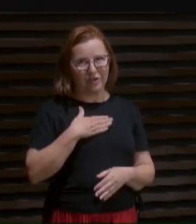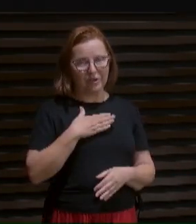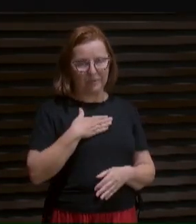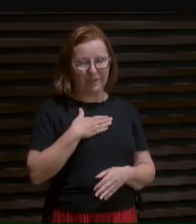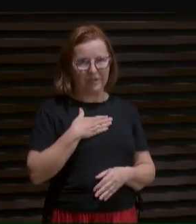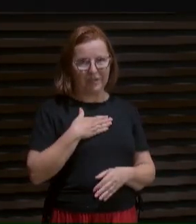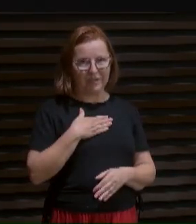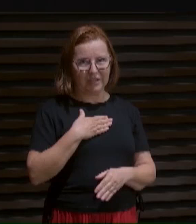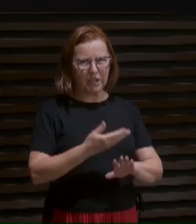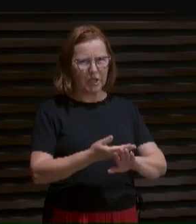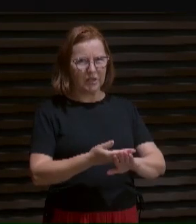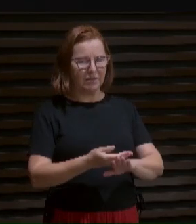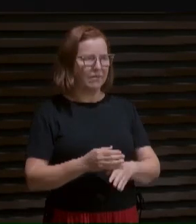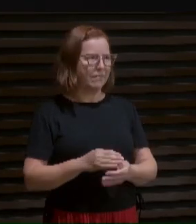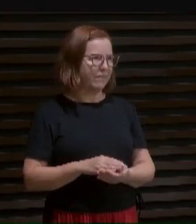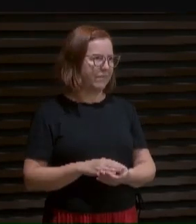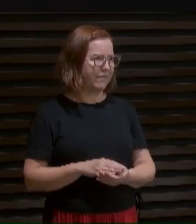longe esteja de mim